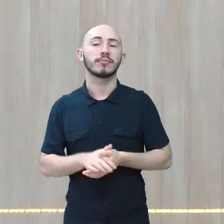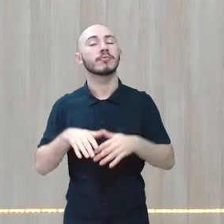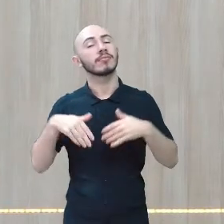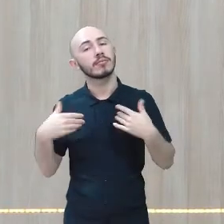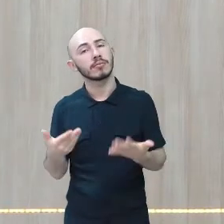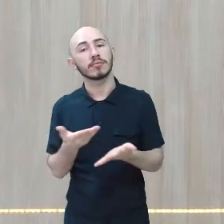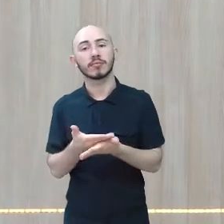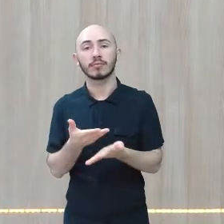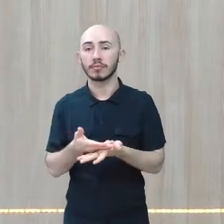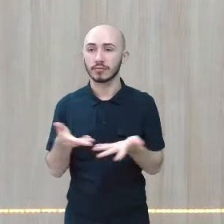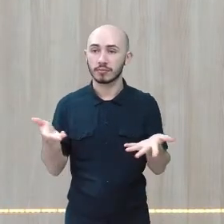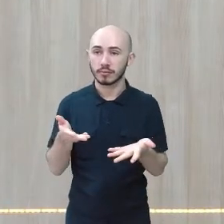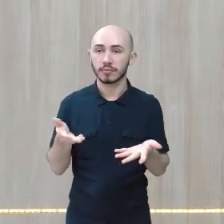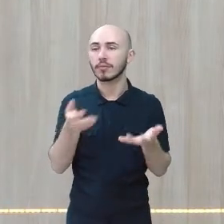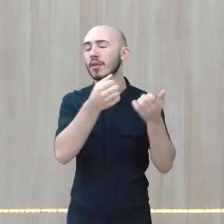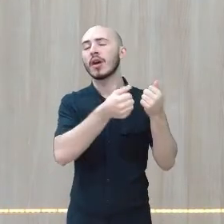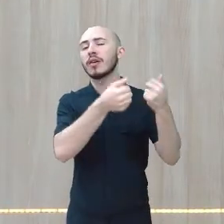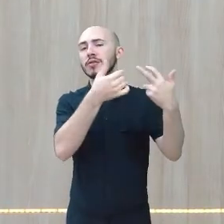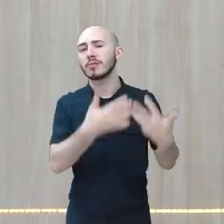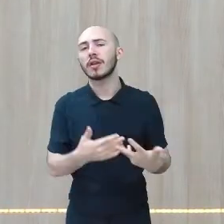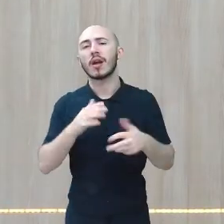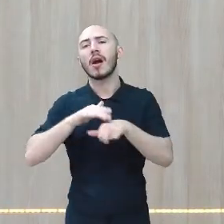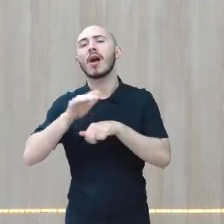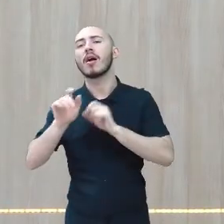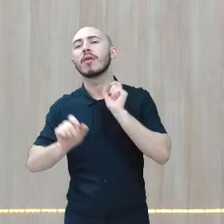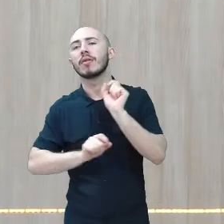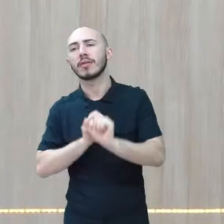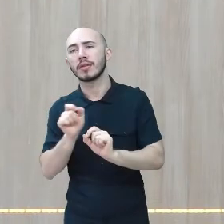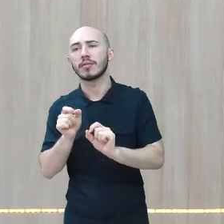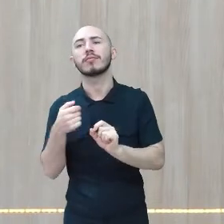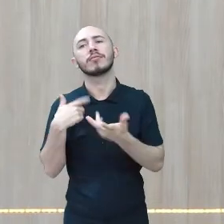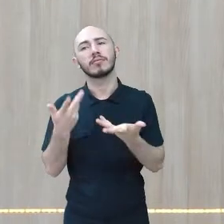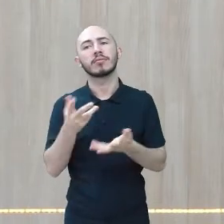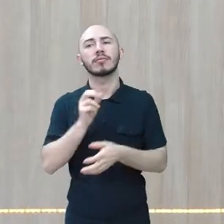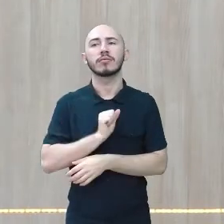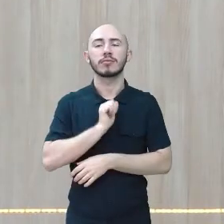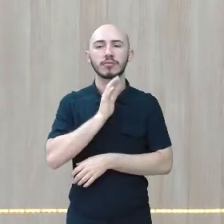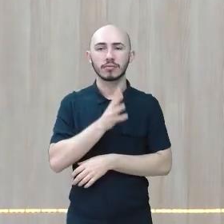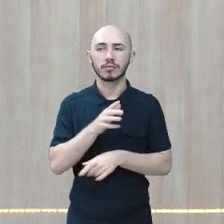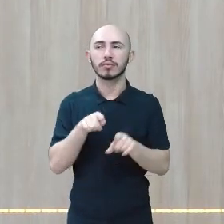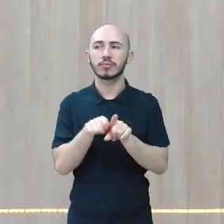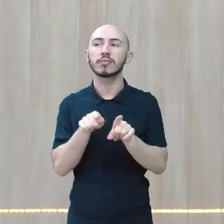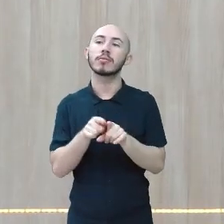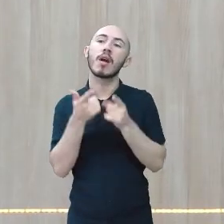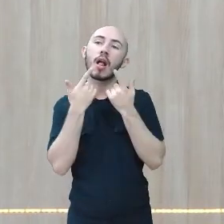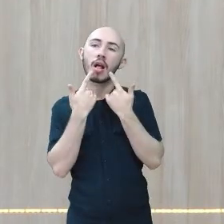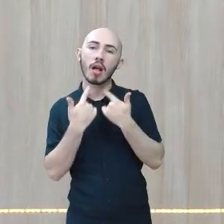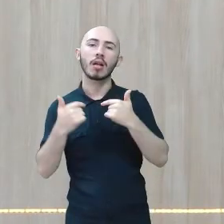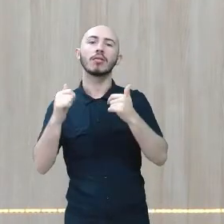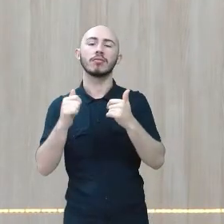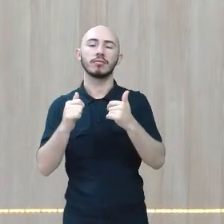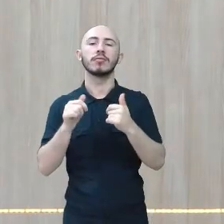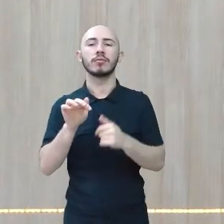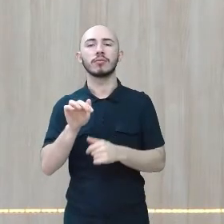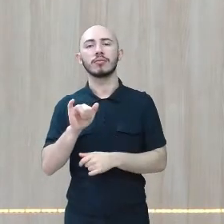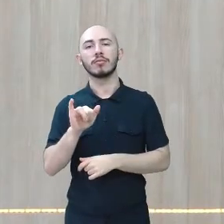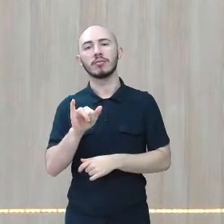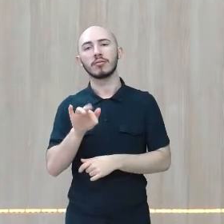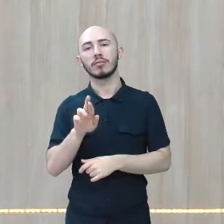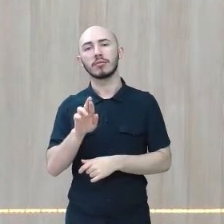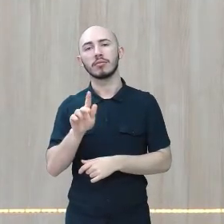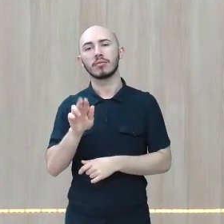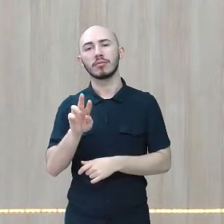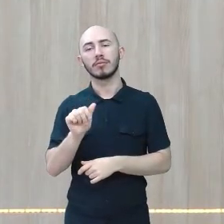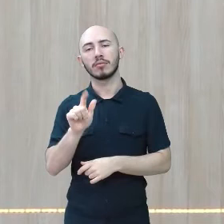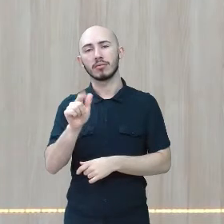Nesta aula, eu vou falar um pouco mais sobre poema e linguagem figurada, porque já tivemos a primeira aula.